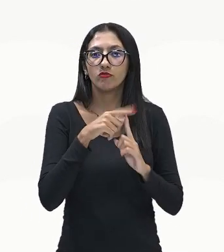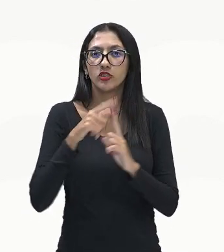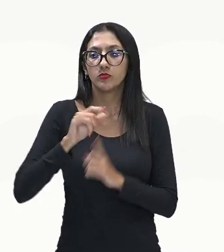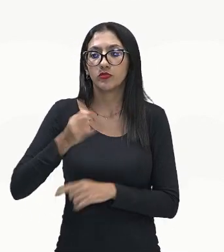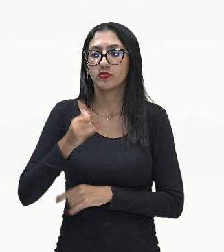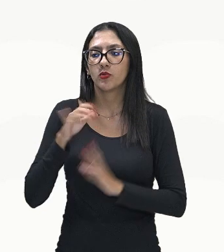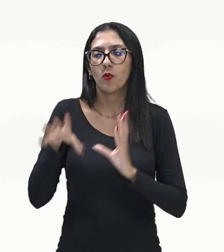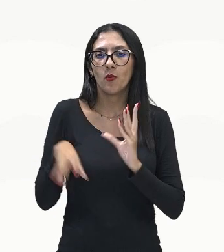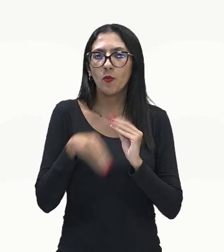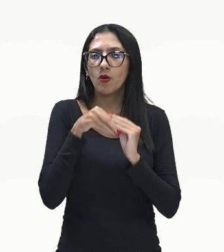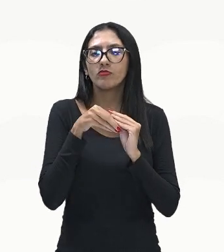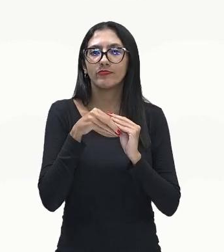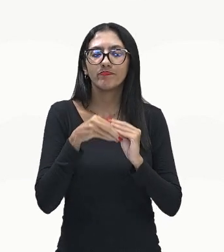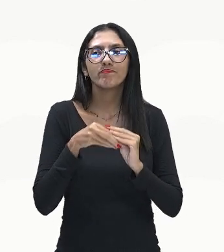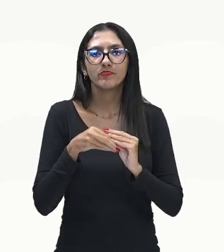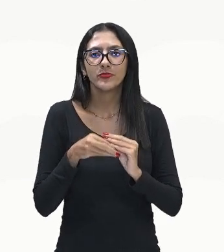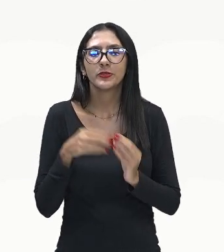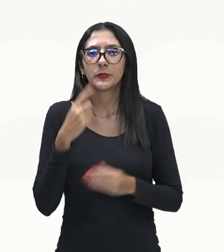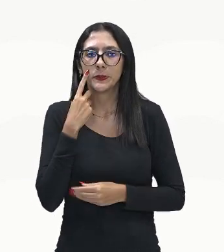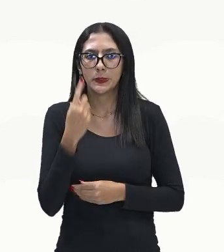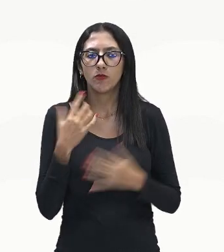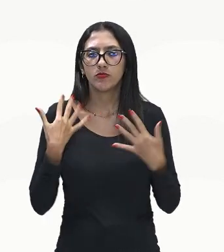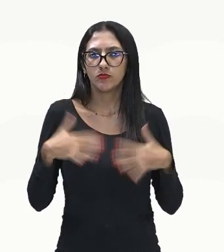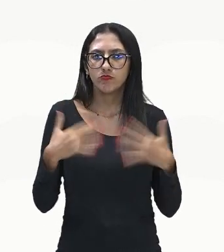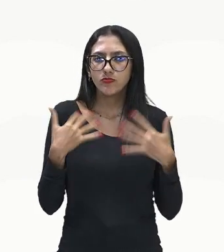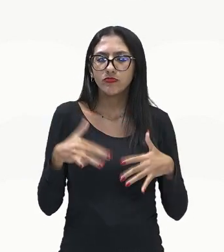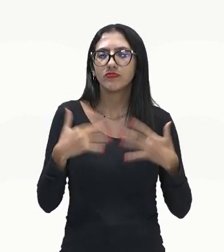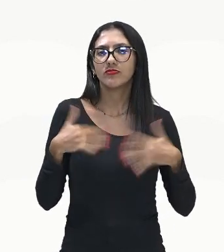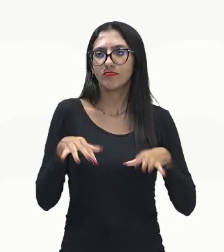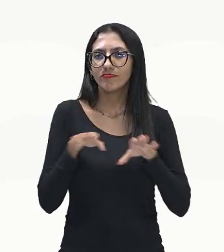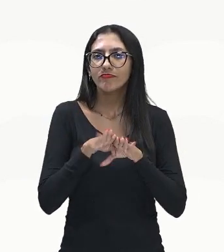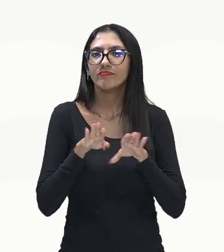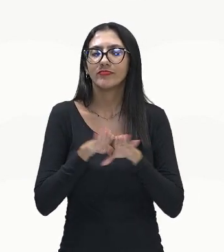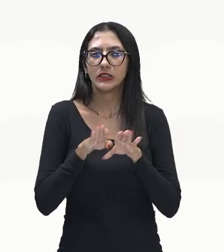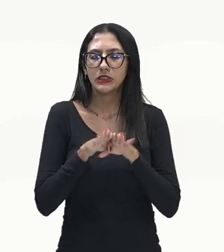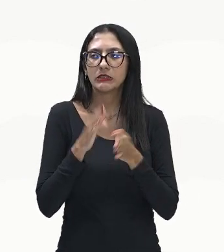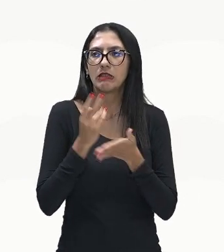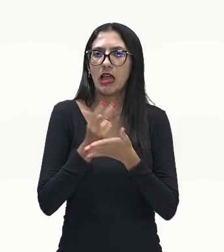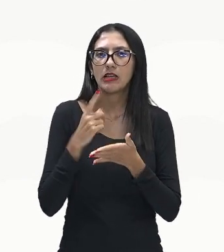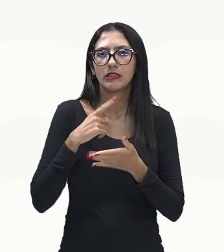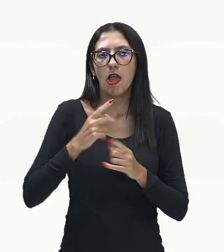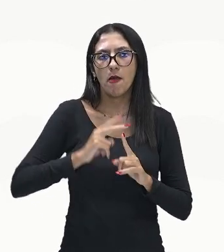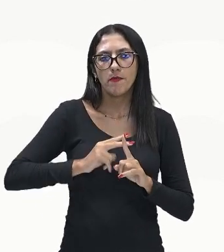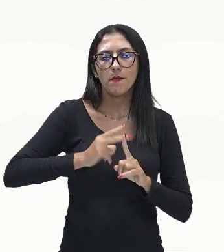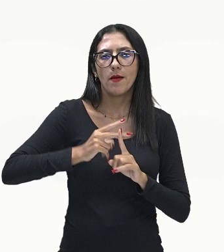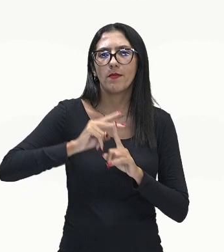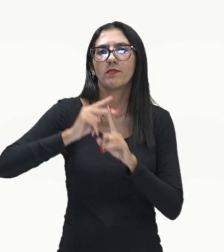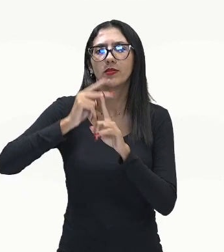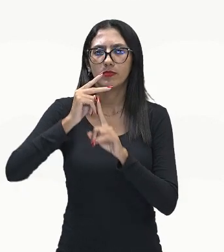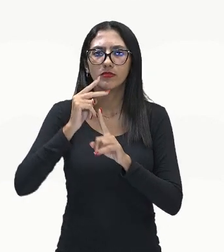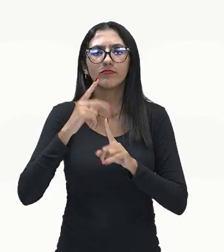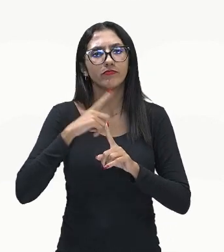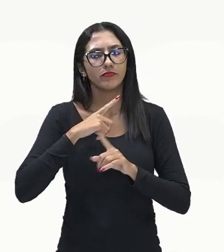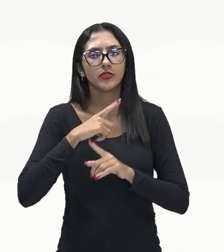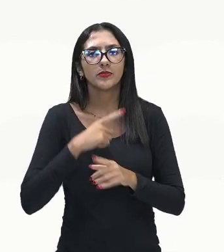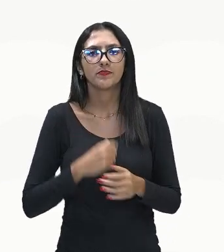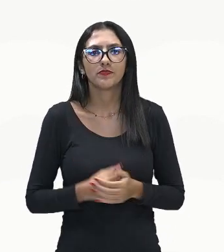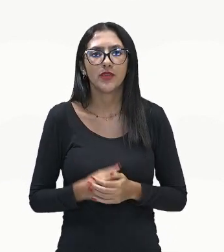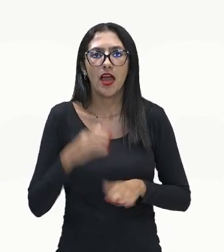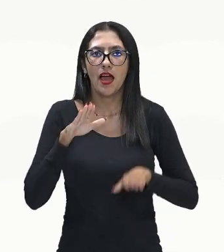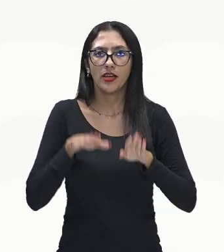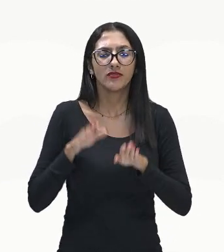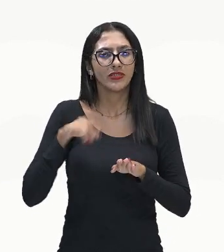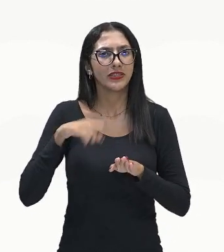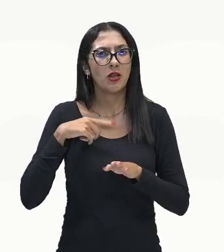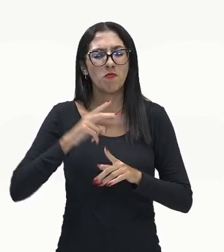pode observar que realmente ali, questão de valores, a gente sempre paga valores altos, às vezes até, né,